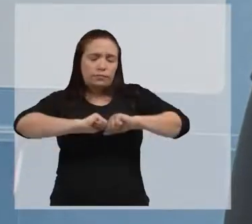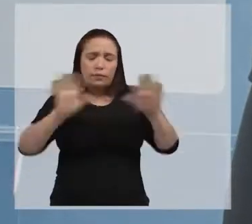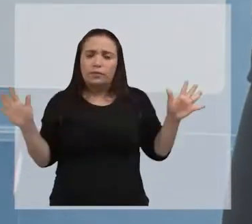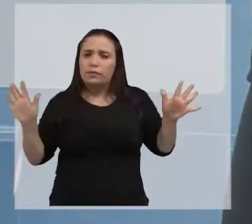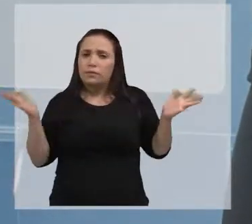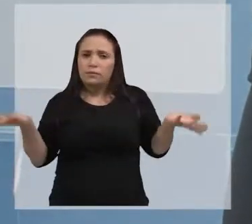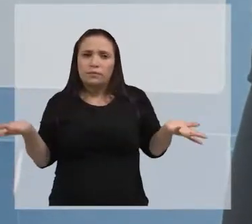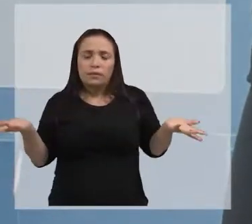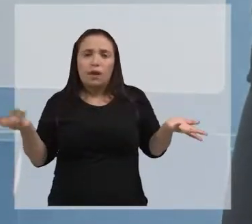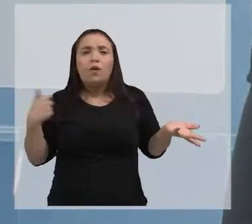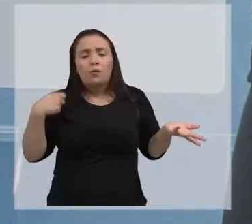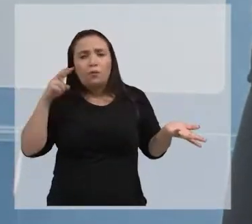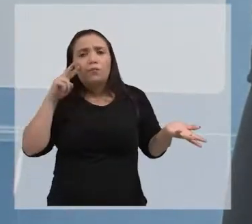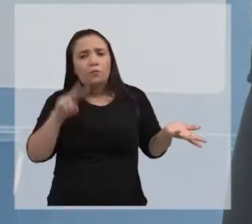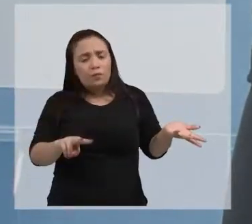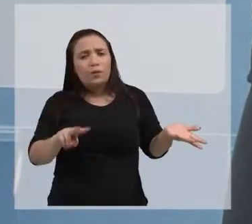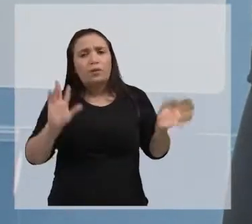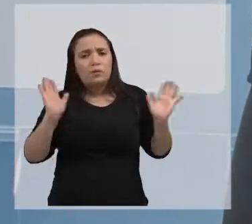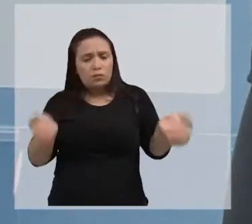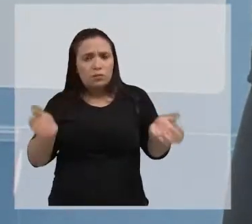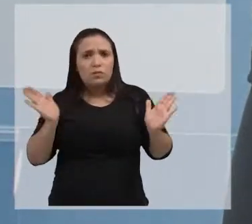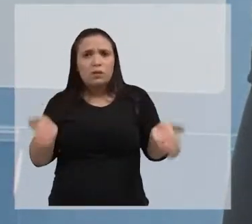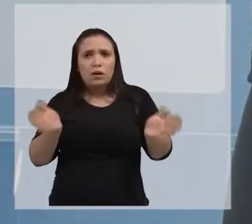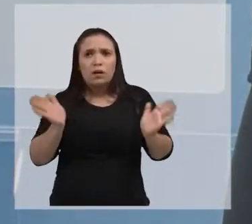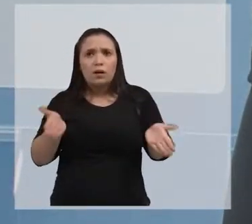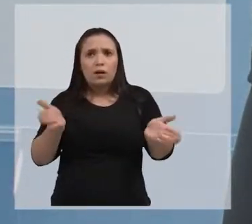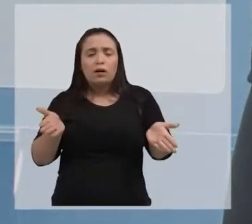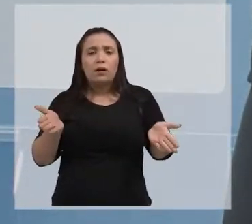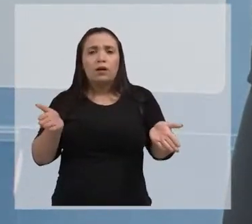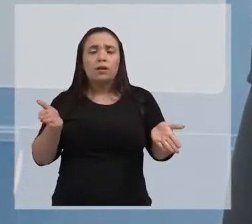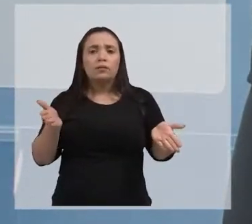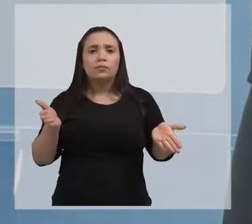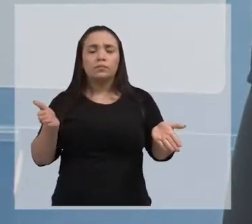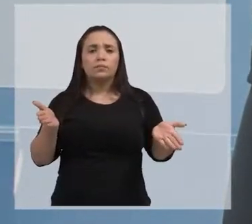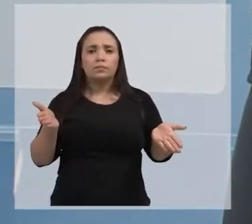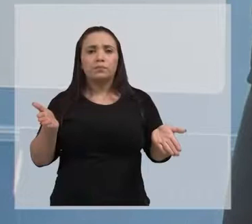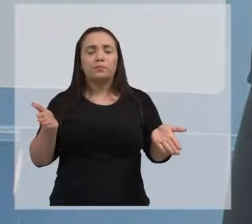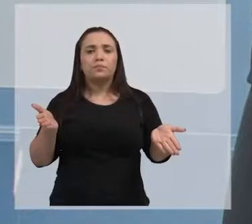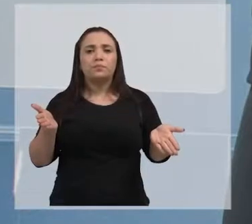claramente. Eu vi ele fazendo uma